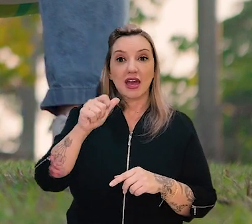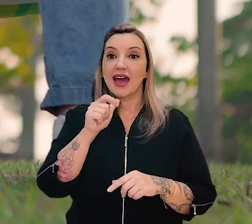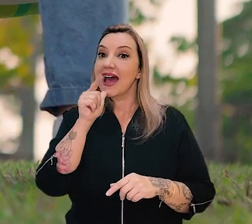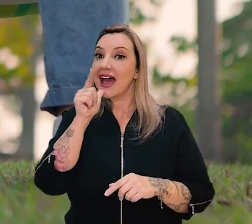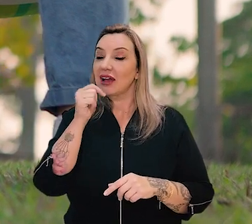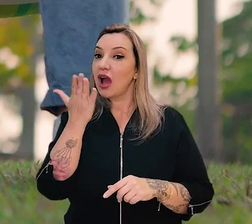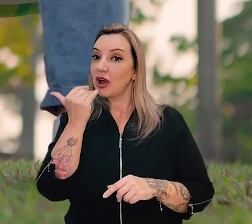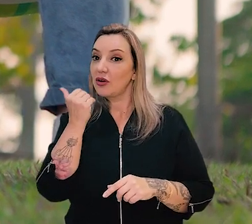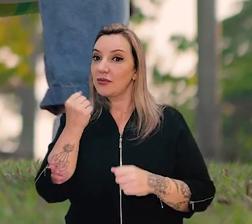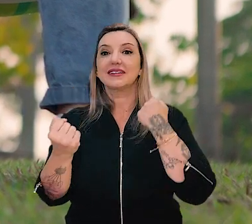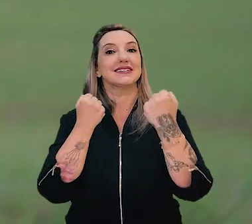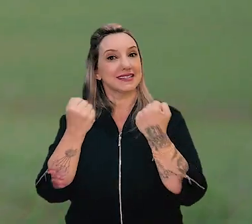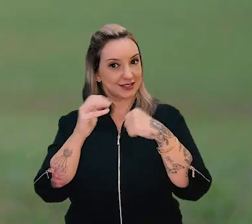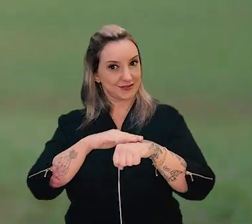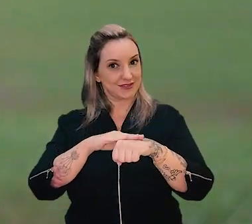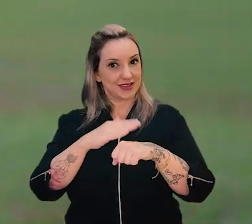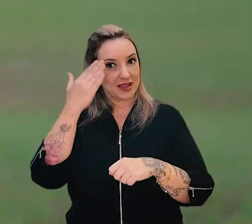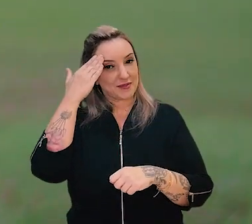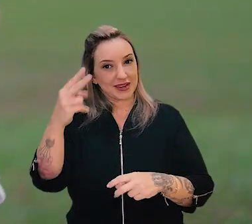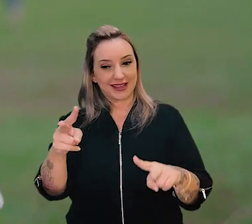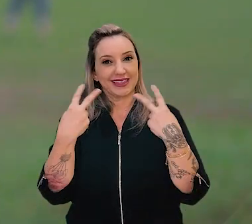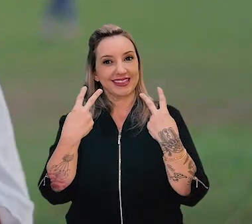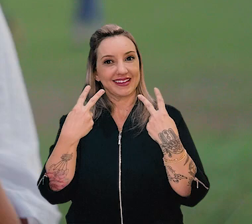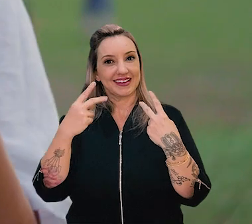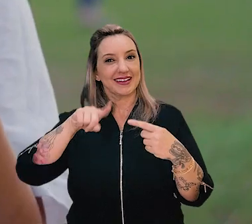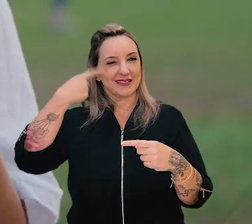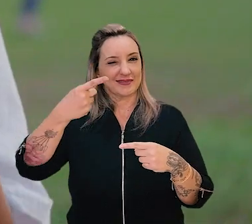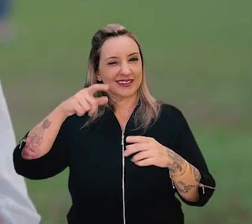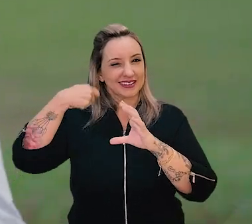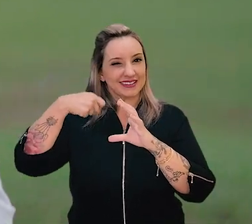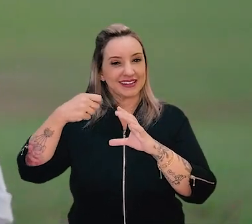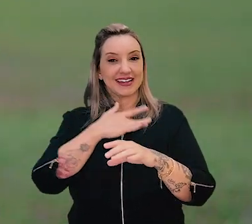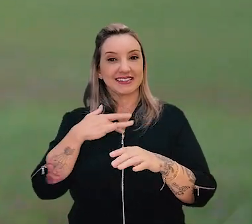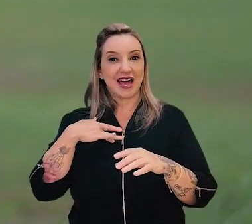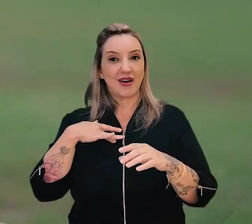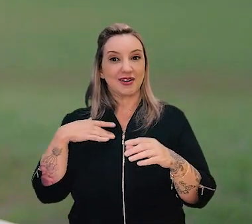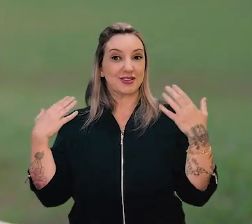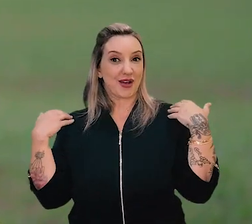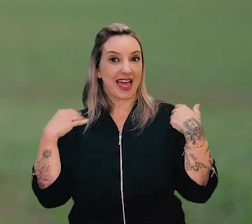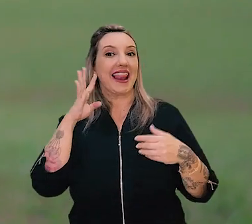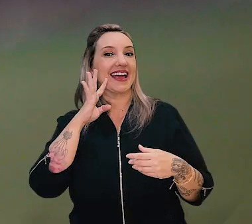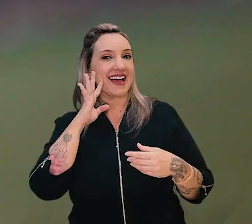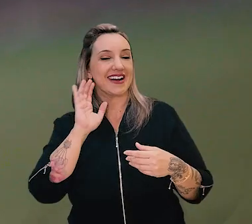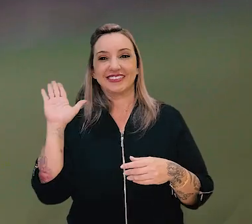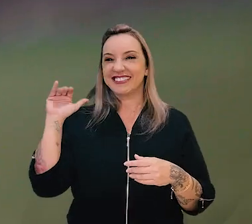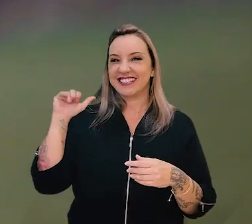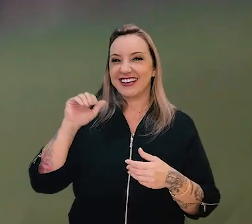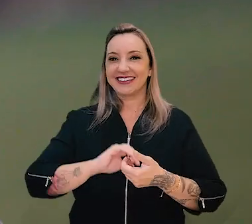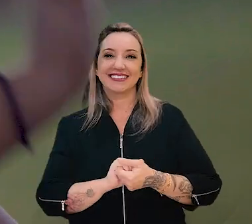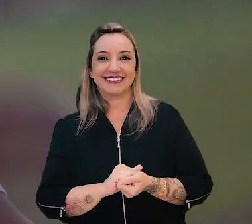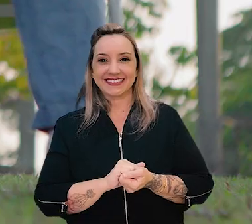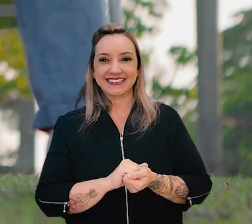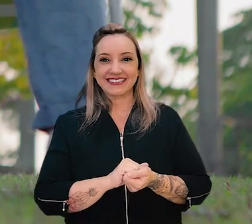água, se alimente e faça exercícios. Obrigada por assistir e vão ver os outros vídeos no Saúde do Rolê. Estão muito legais. Tchau!